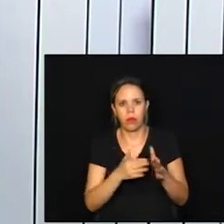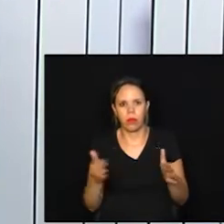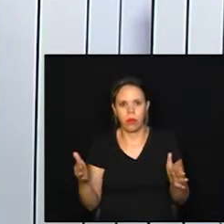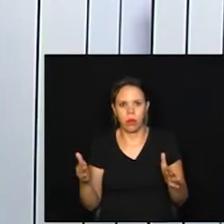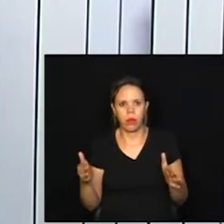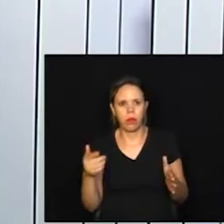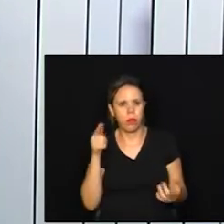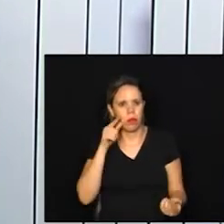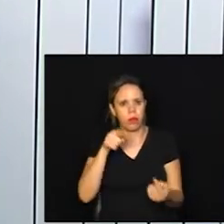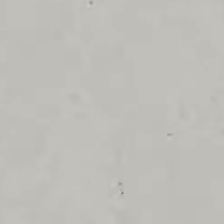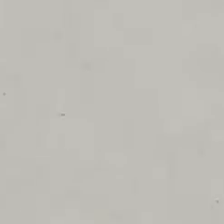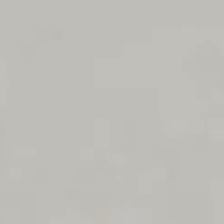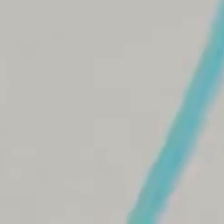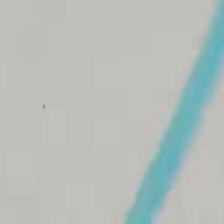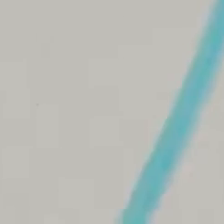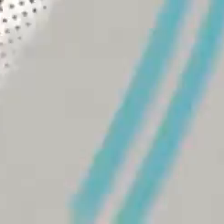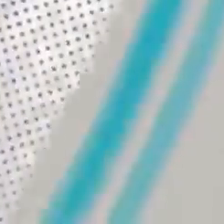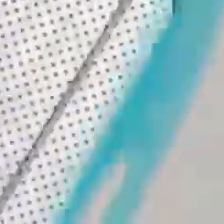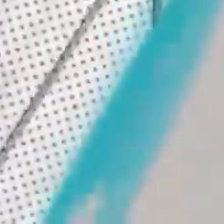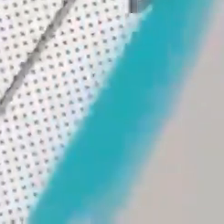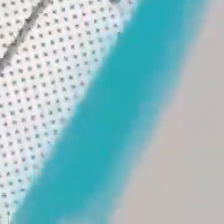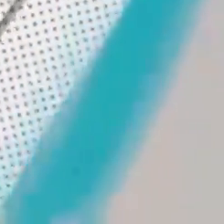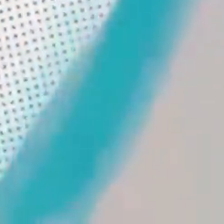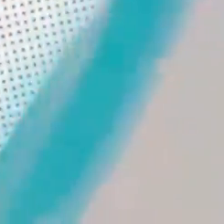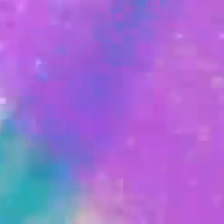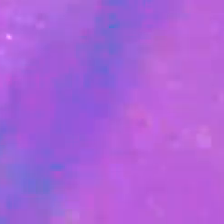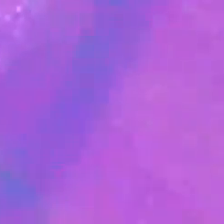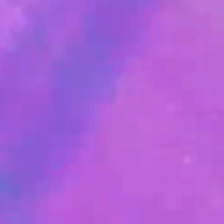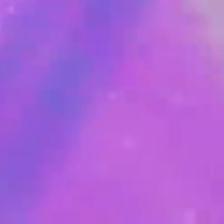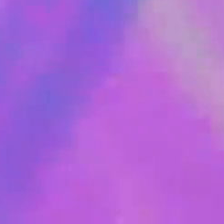para alcançar o sucesso.